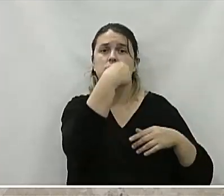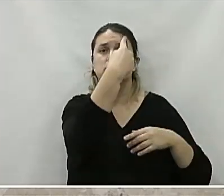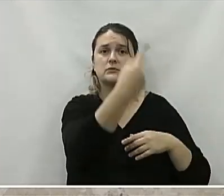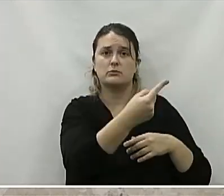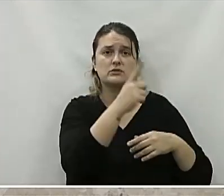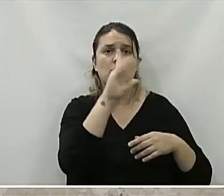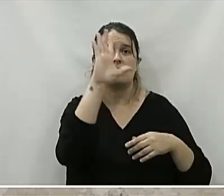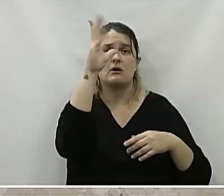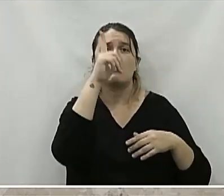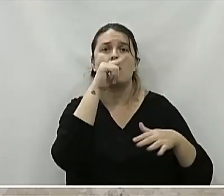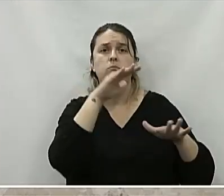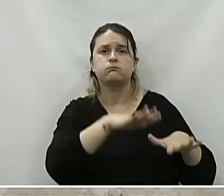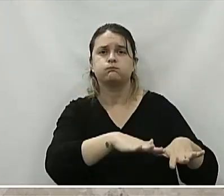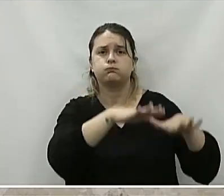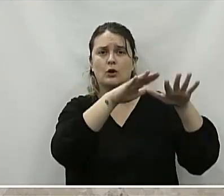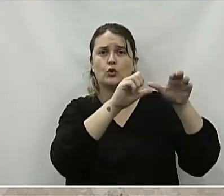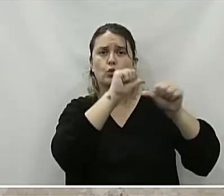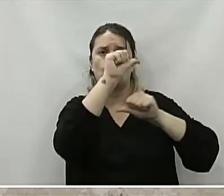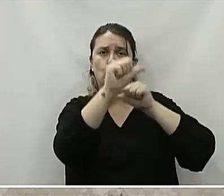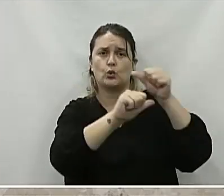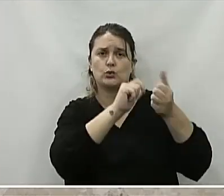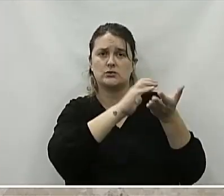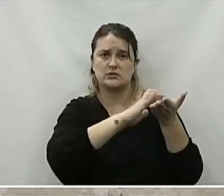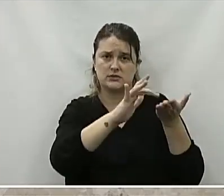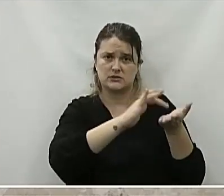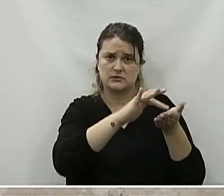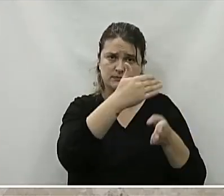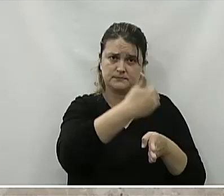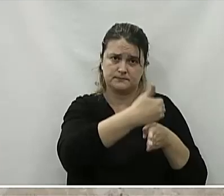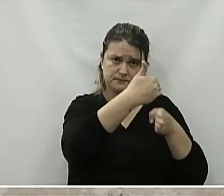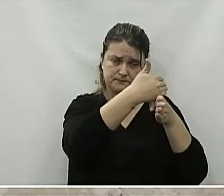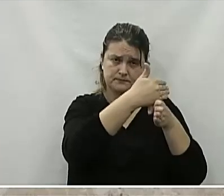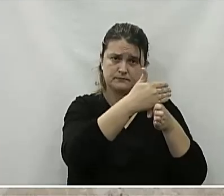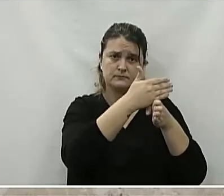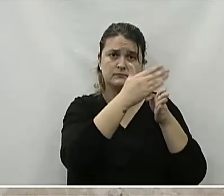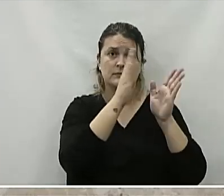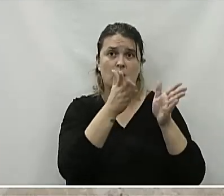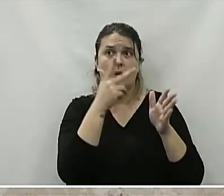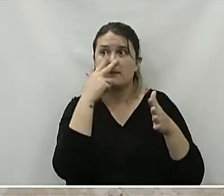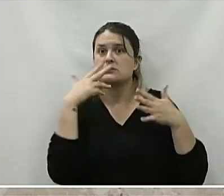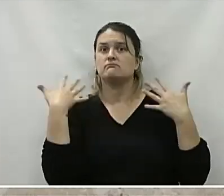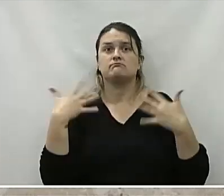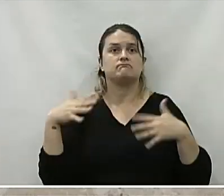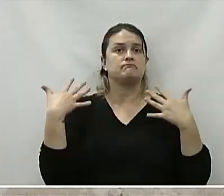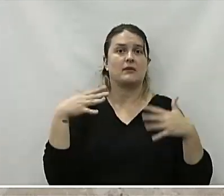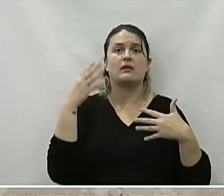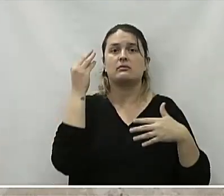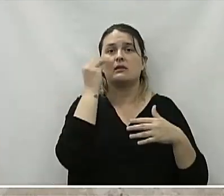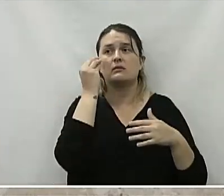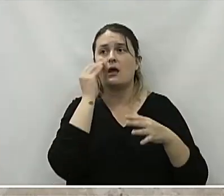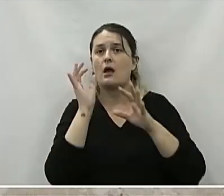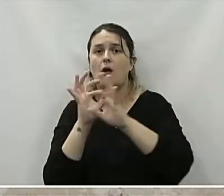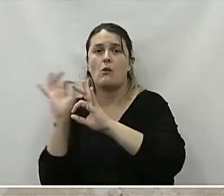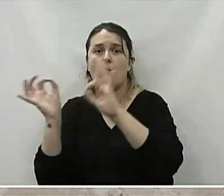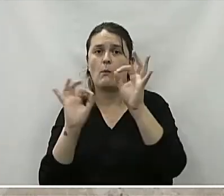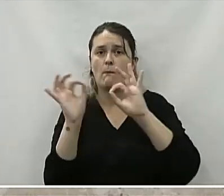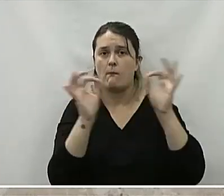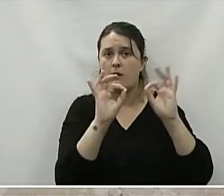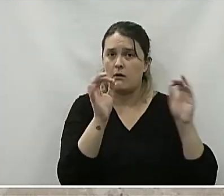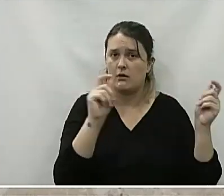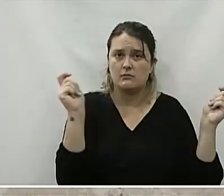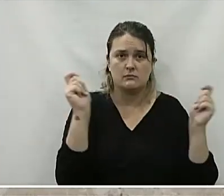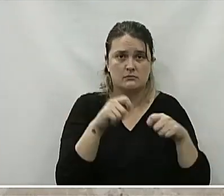Posteriormente, a enchente foi trocado o secretário de Obras, ao qual está se vendo louco para tentar colocar a cidade em